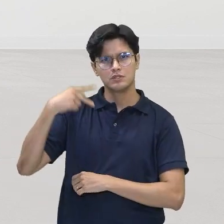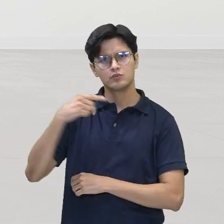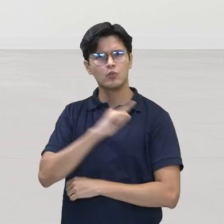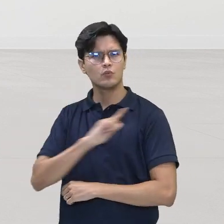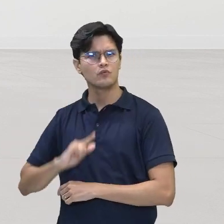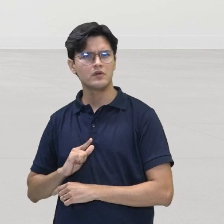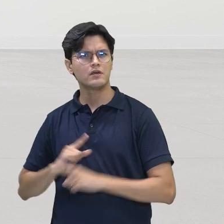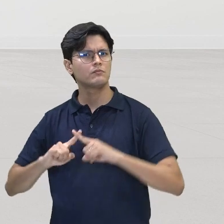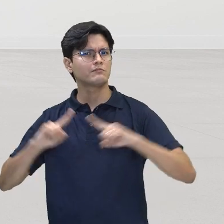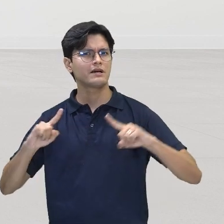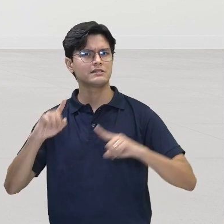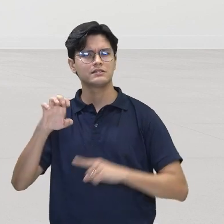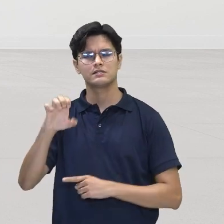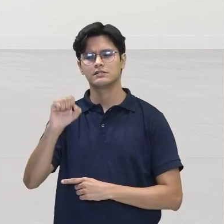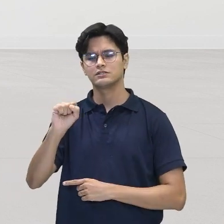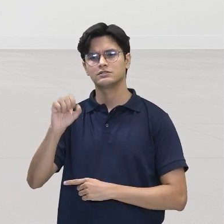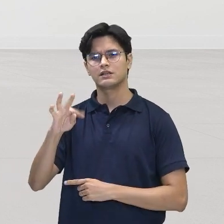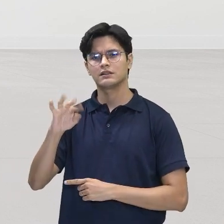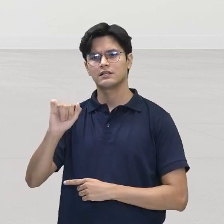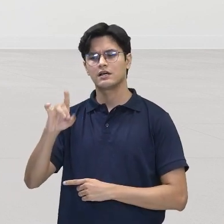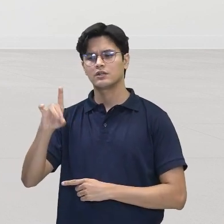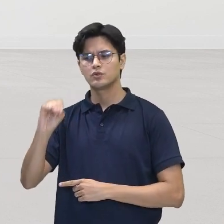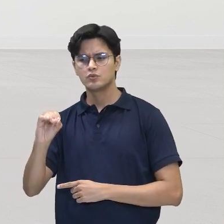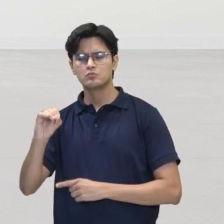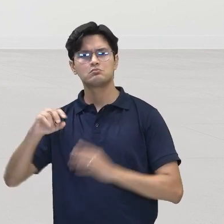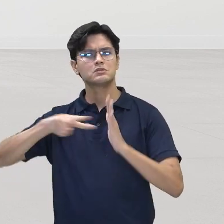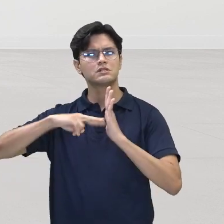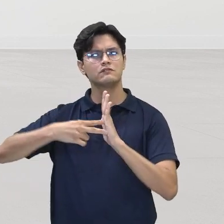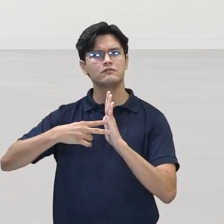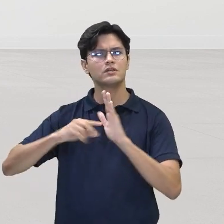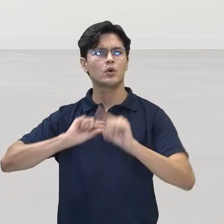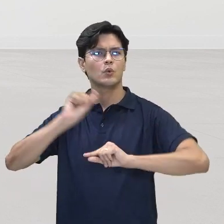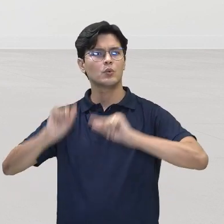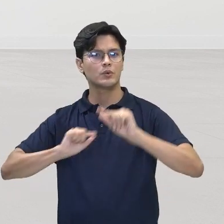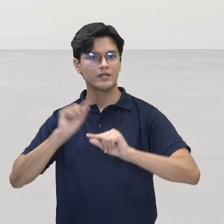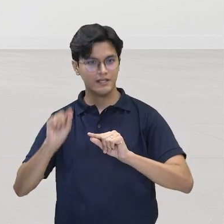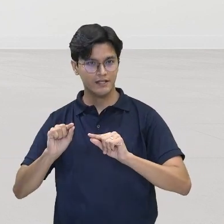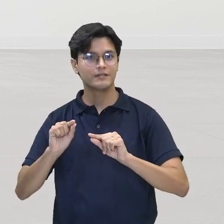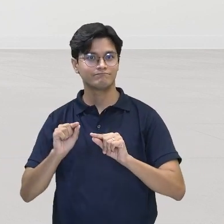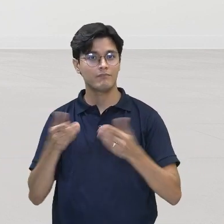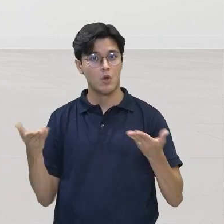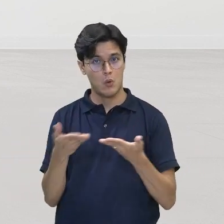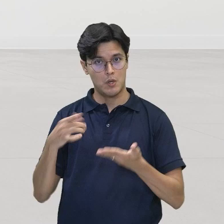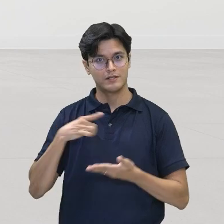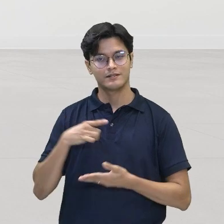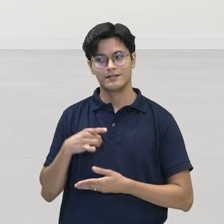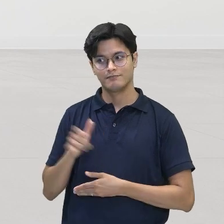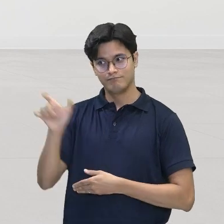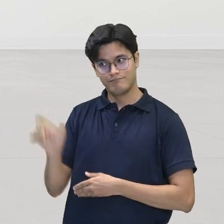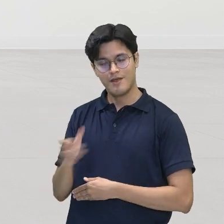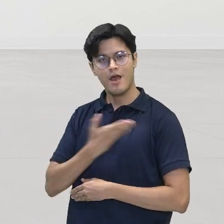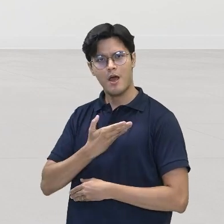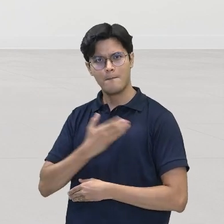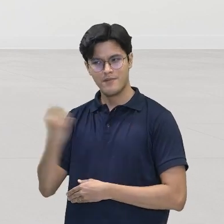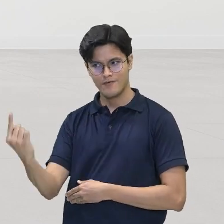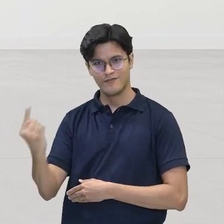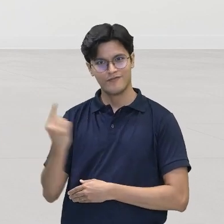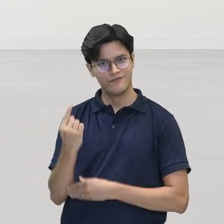isso? E é sobre essa questão que nós vamos ver. E tem um colega nosso que vai vir aqui fazer essa pergunta. Não é isso,